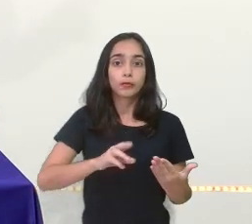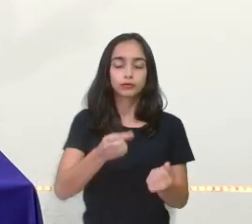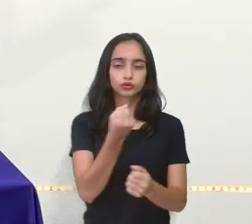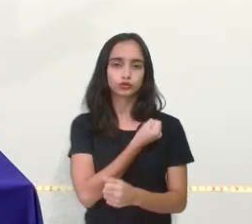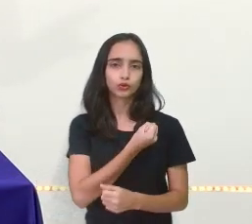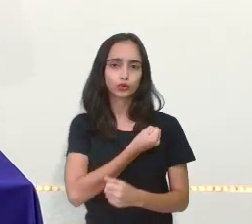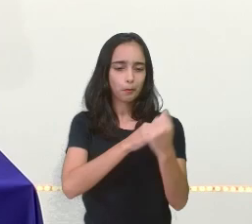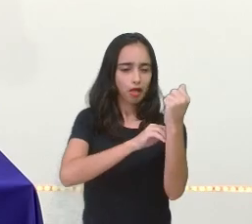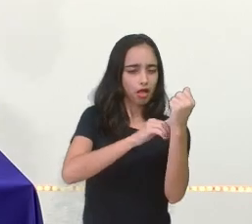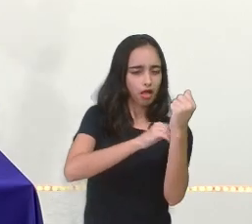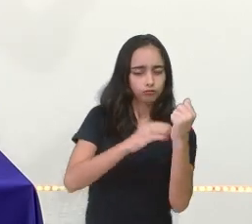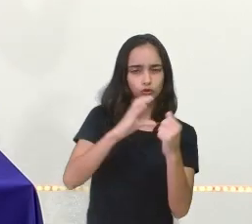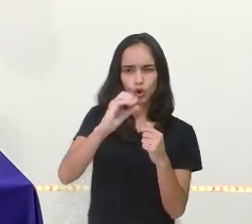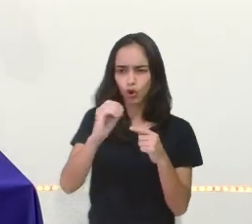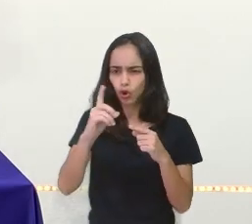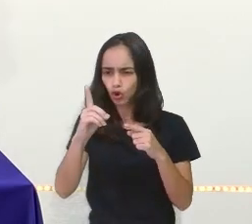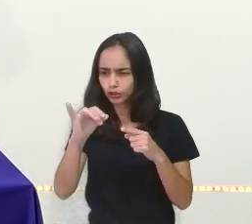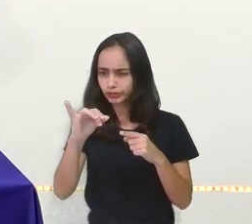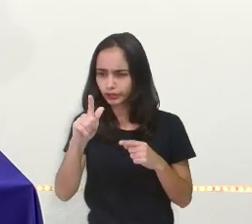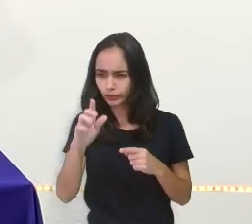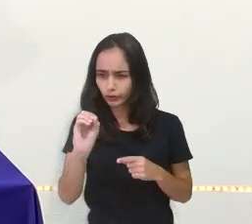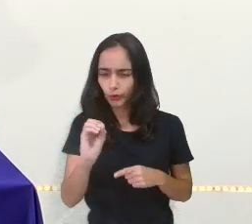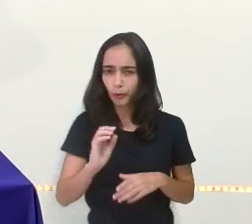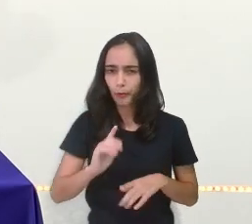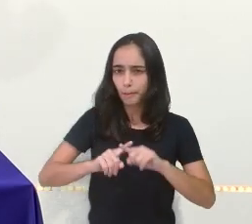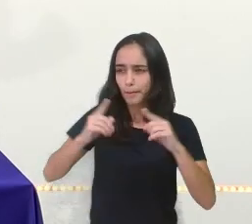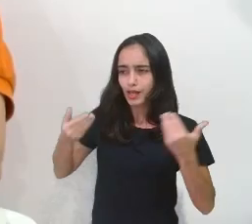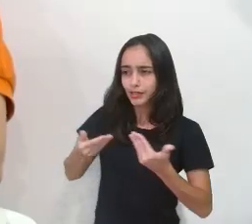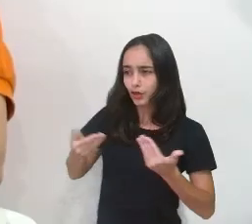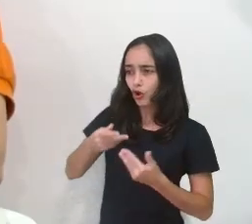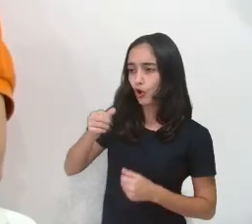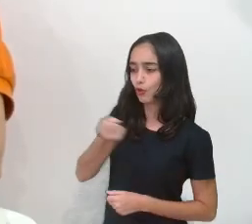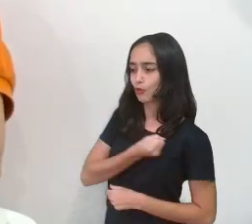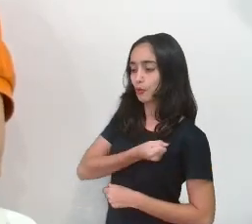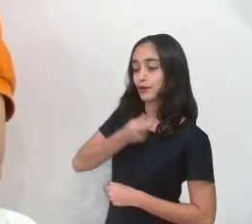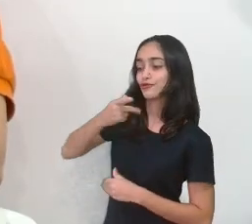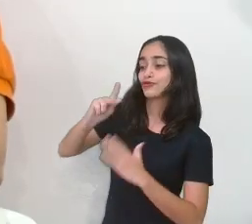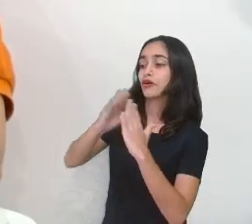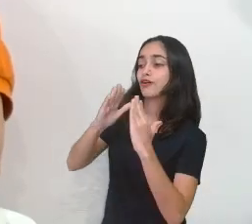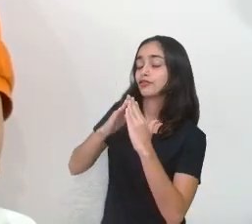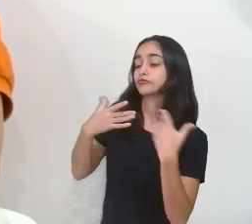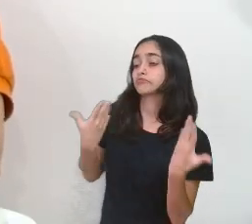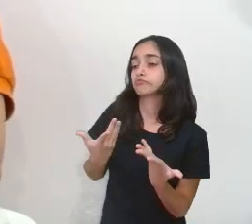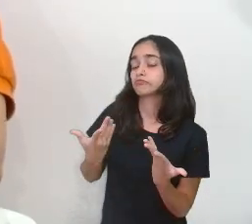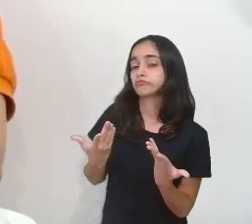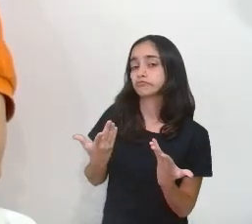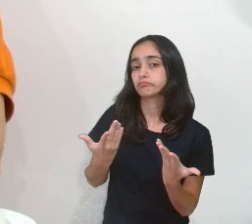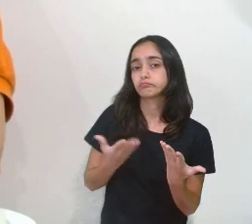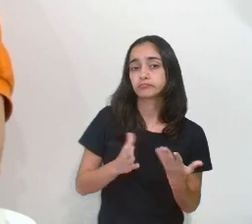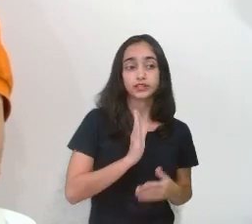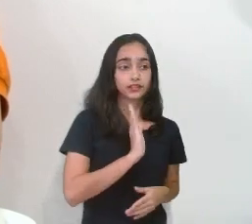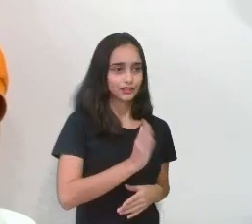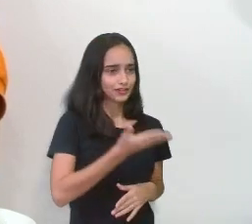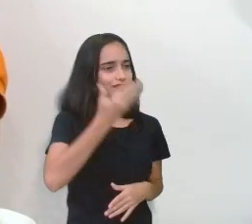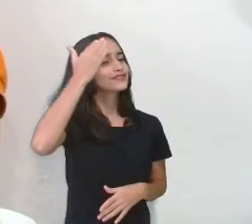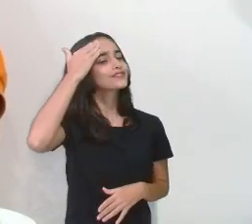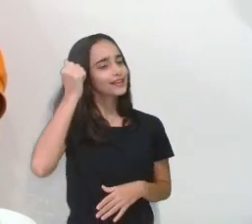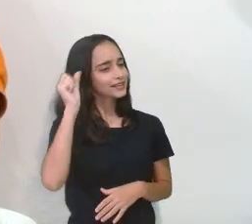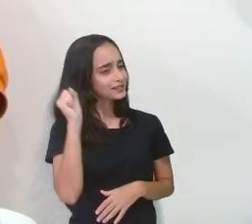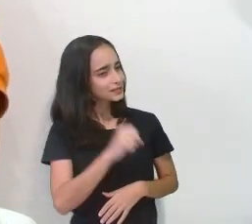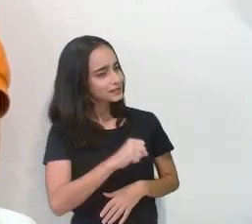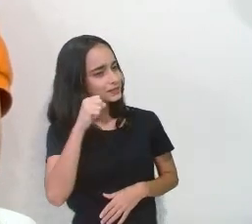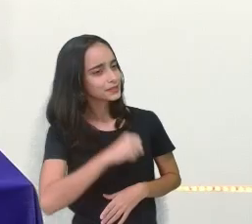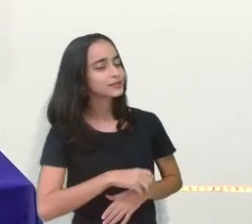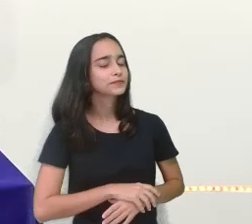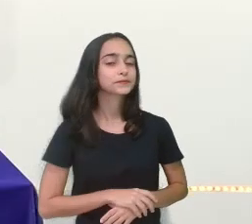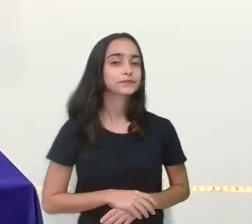aqui à professora Sandra. O número da sua casa? Sabe o número da sua casa? Sei. Então, olha só, quando a gente está falando